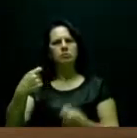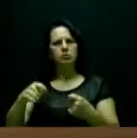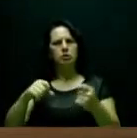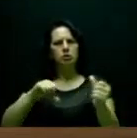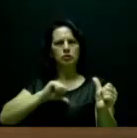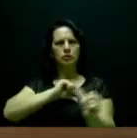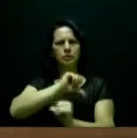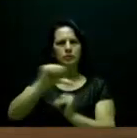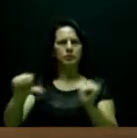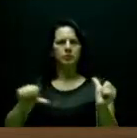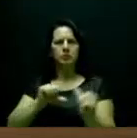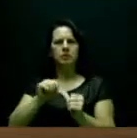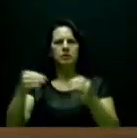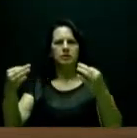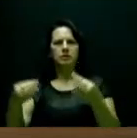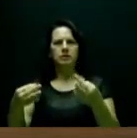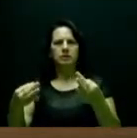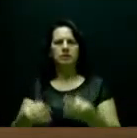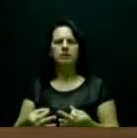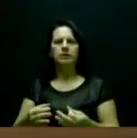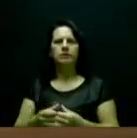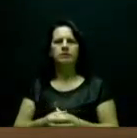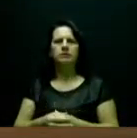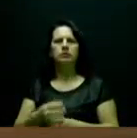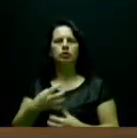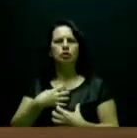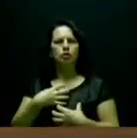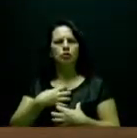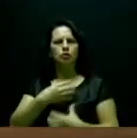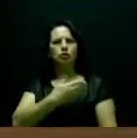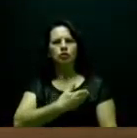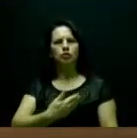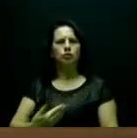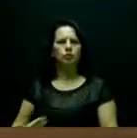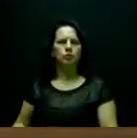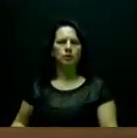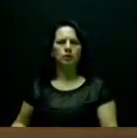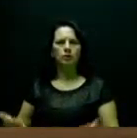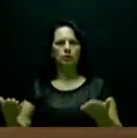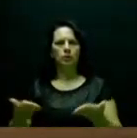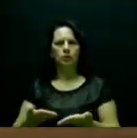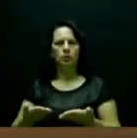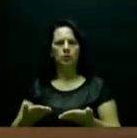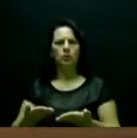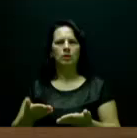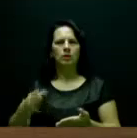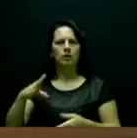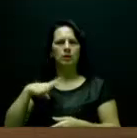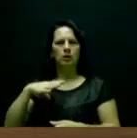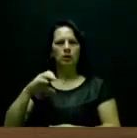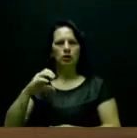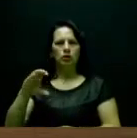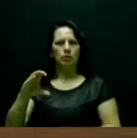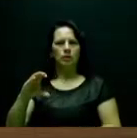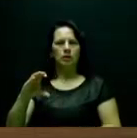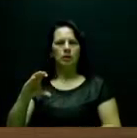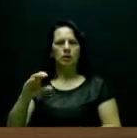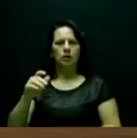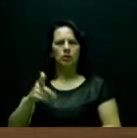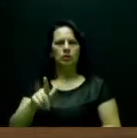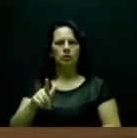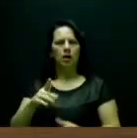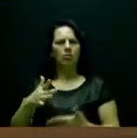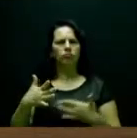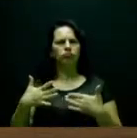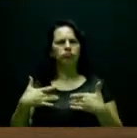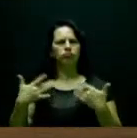mudança, com certeza. E a forma de governo agora, o que foi implantado na cidade de Cubatão, ela não está